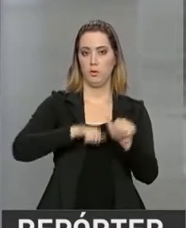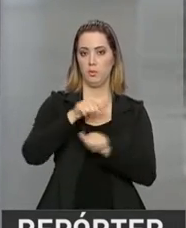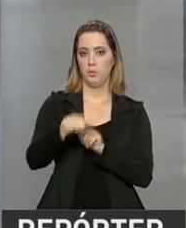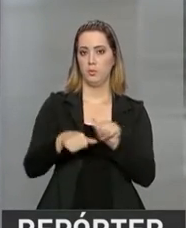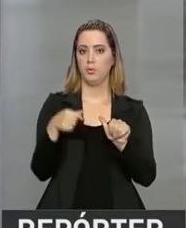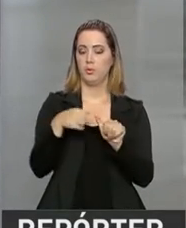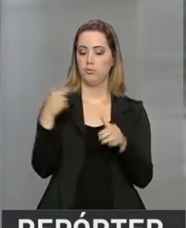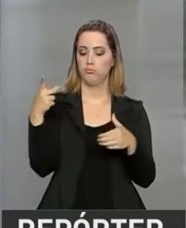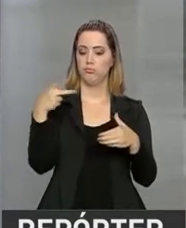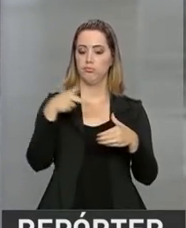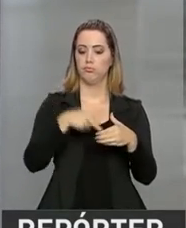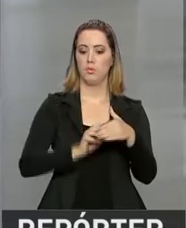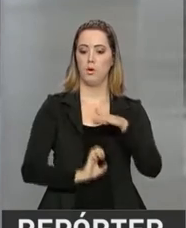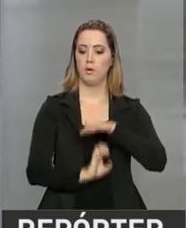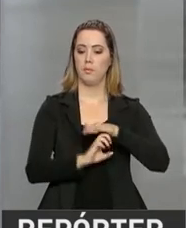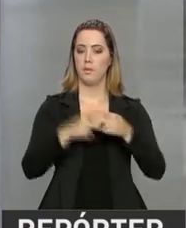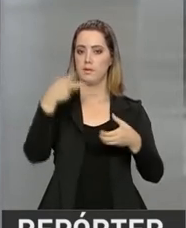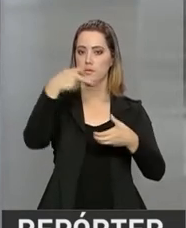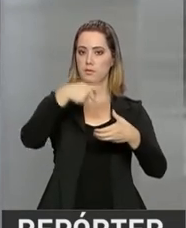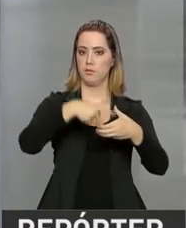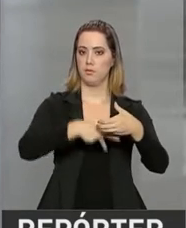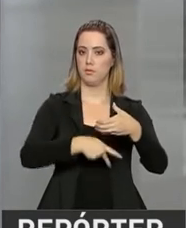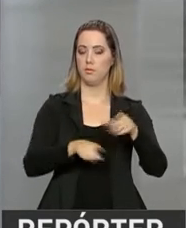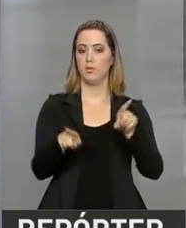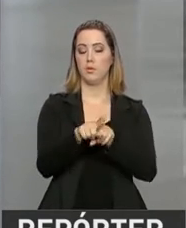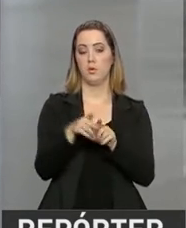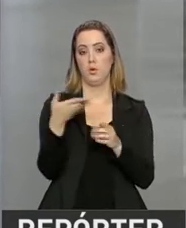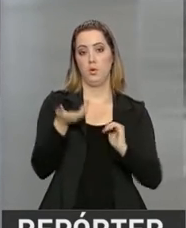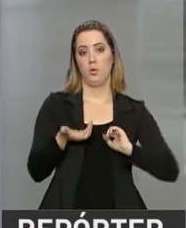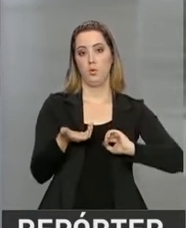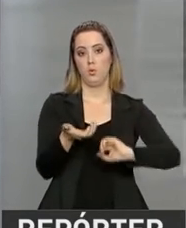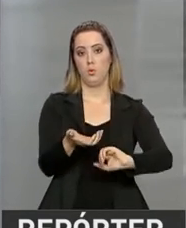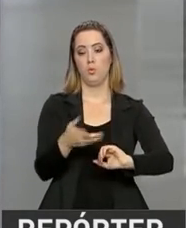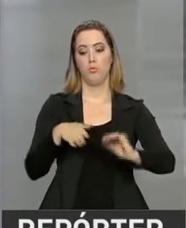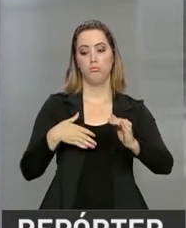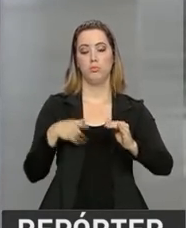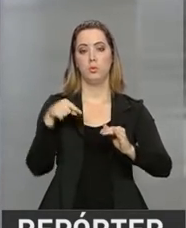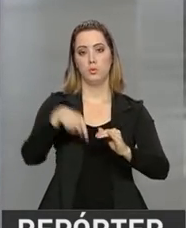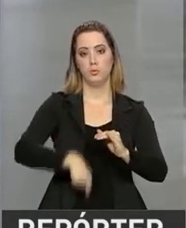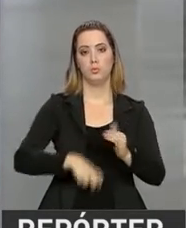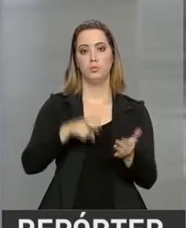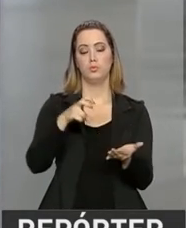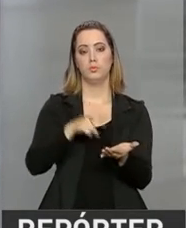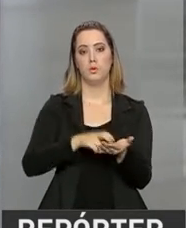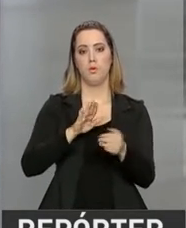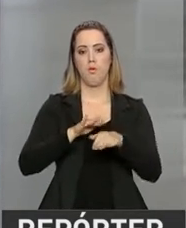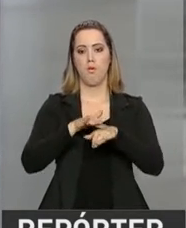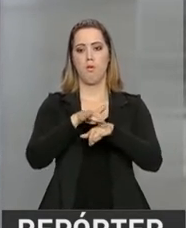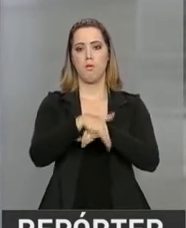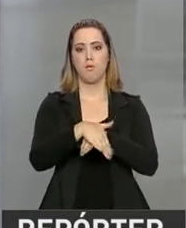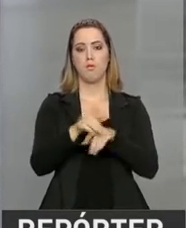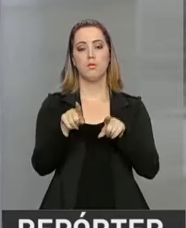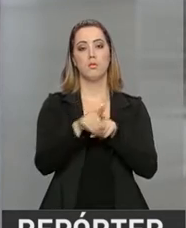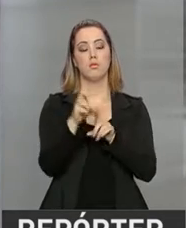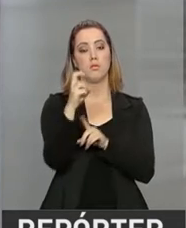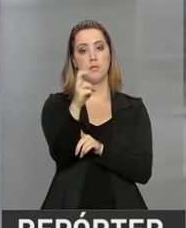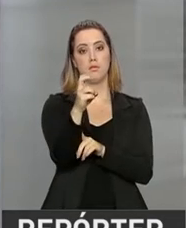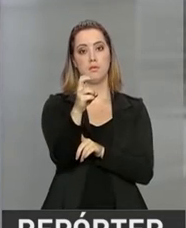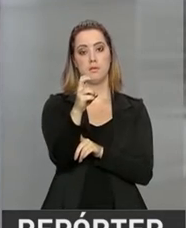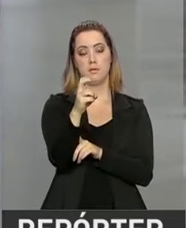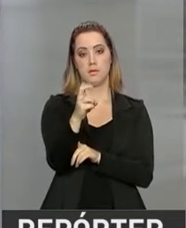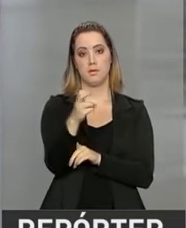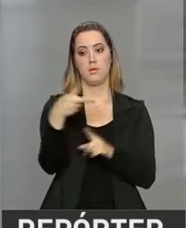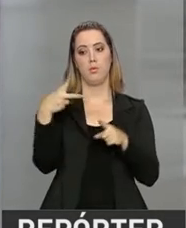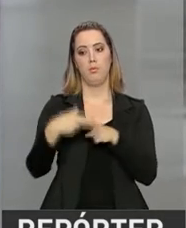pré sal o congresso nacional na madrugada desta quinta feira manteve cinco de sete vetos presidenciais que